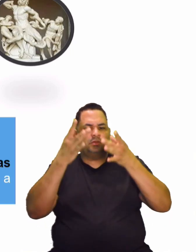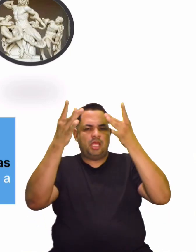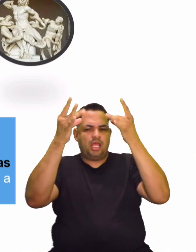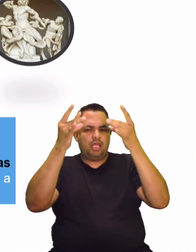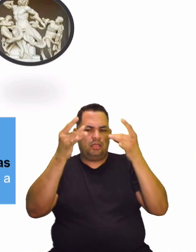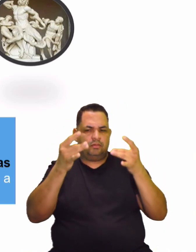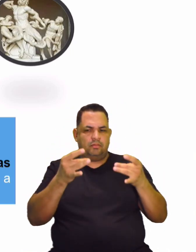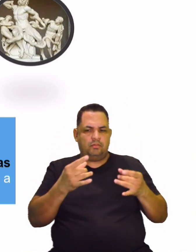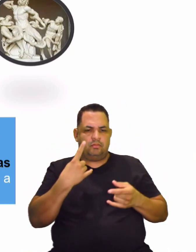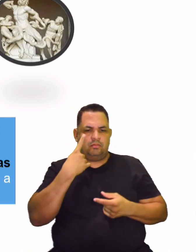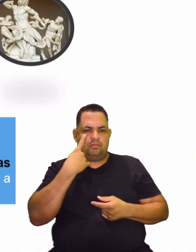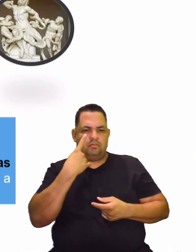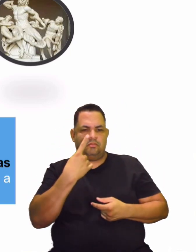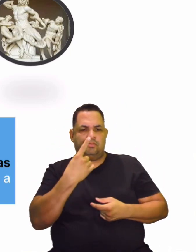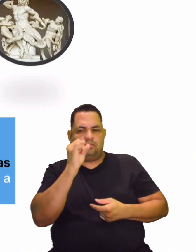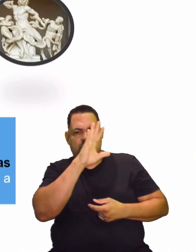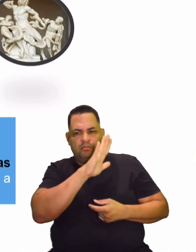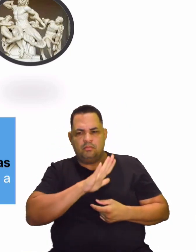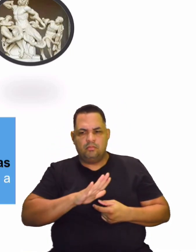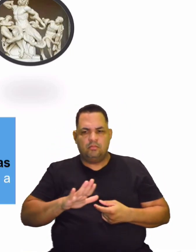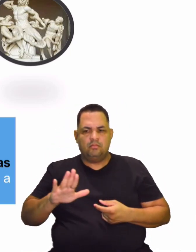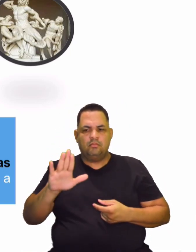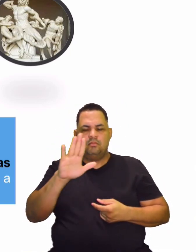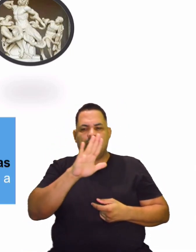ver nessas imagens, né?